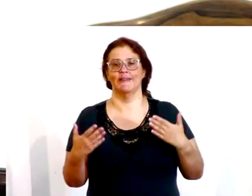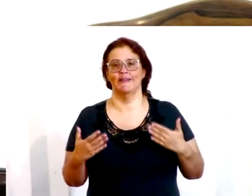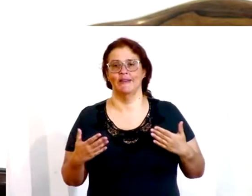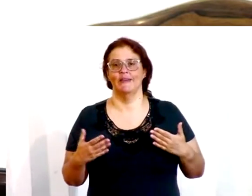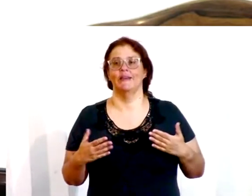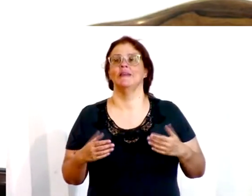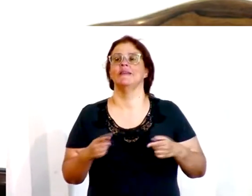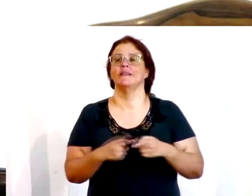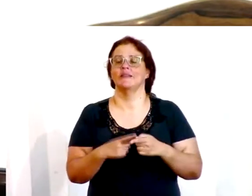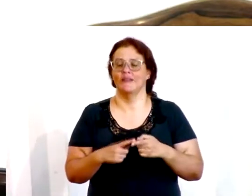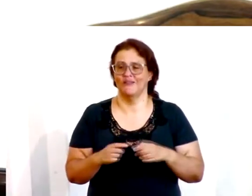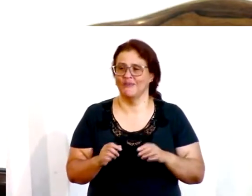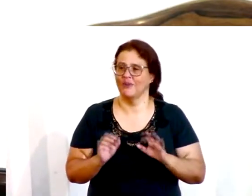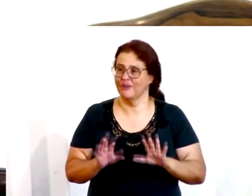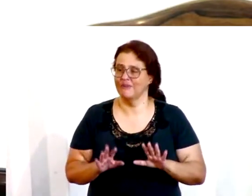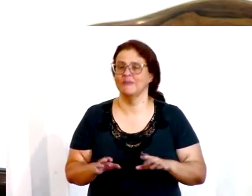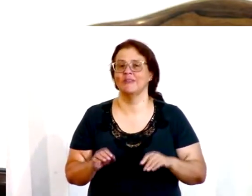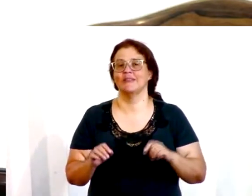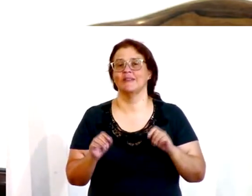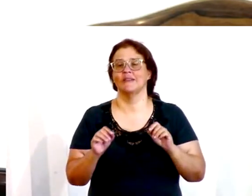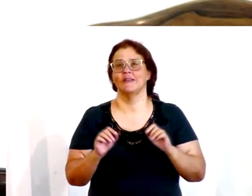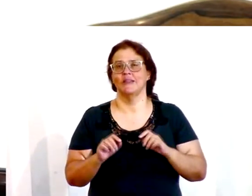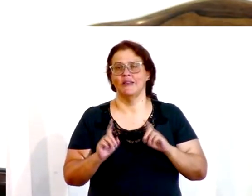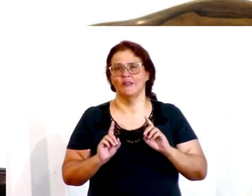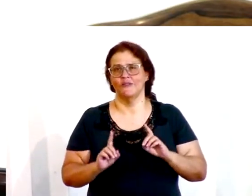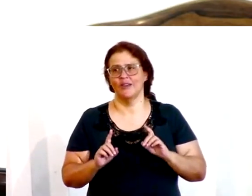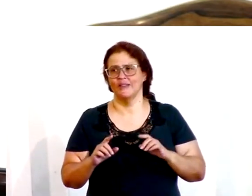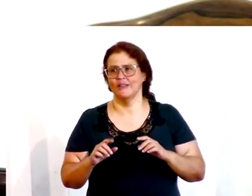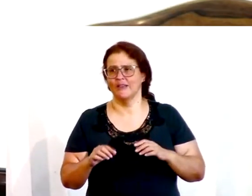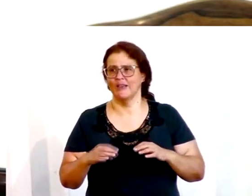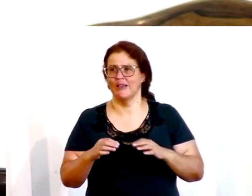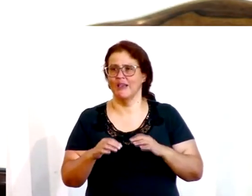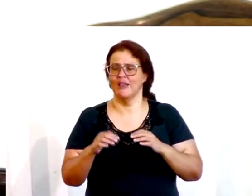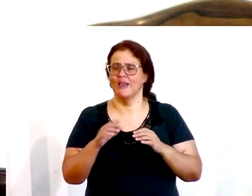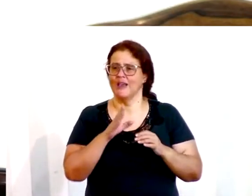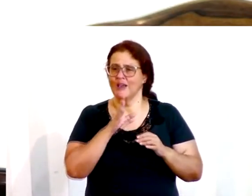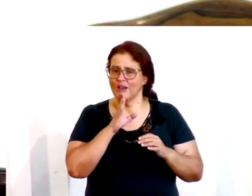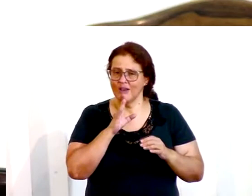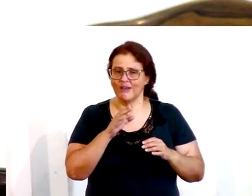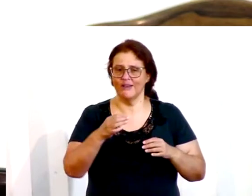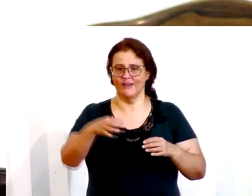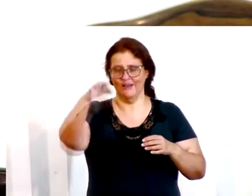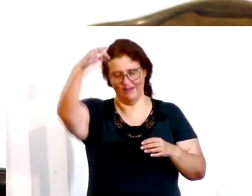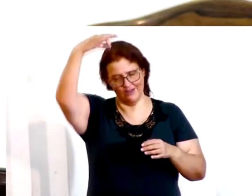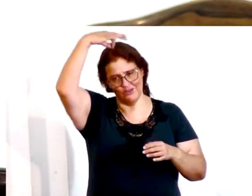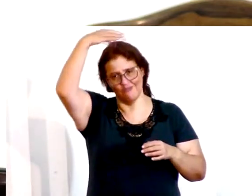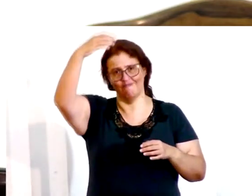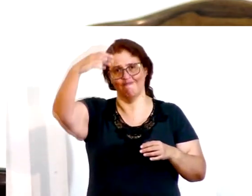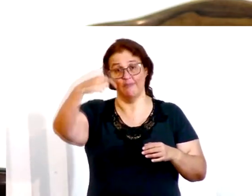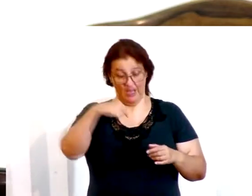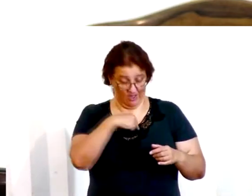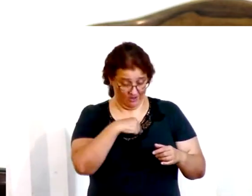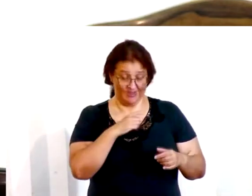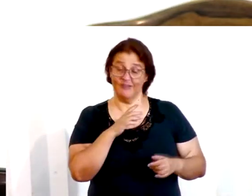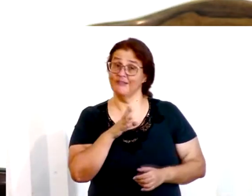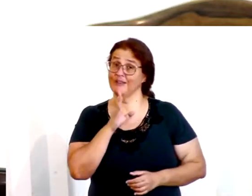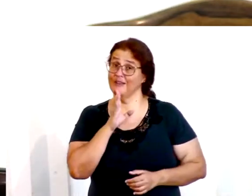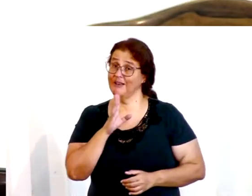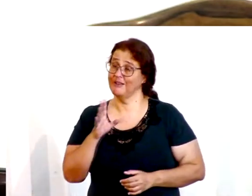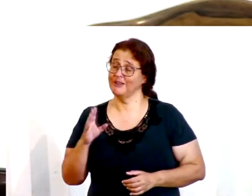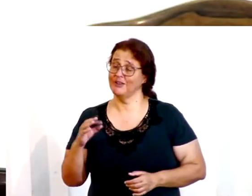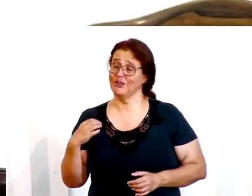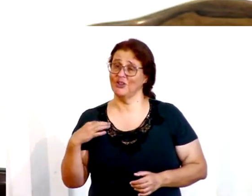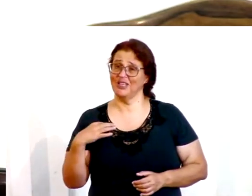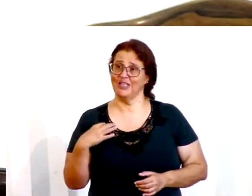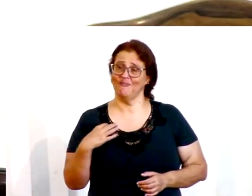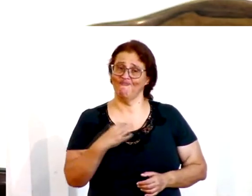disciplina espiritual. A Escritura ensina que temos um coração pecaminoso, tendencioso para o mal. No entanto,